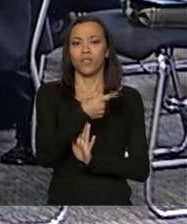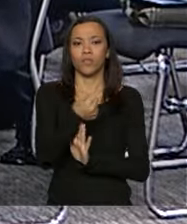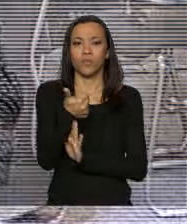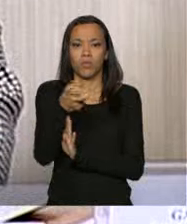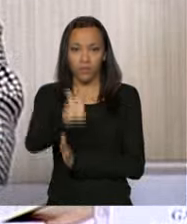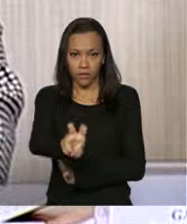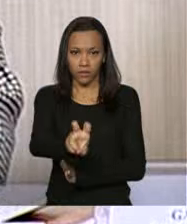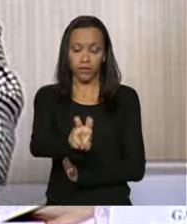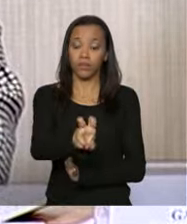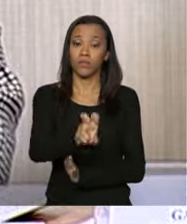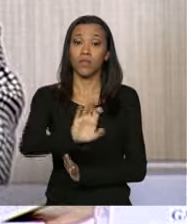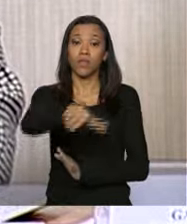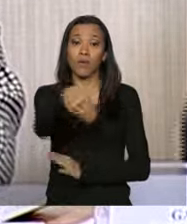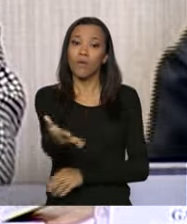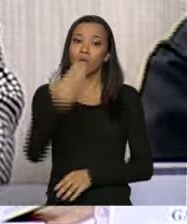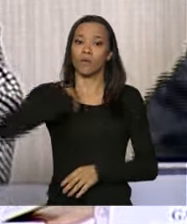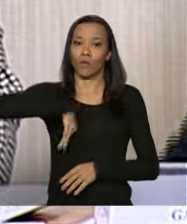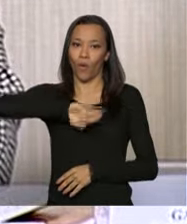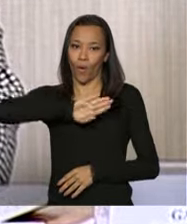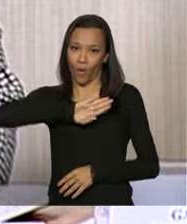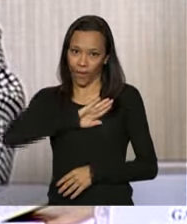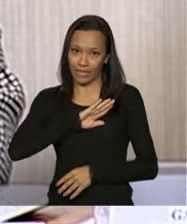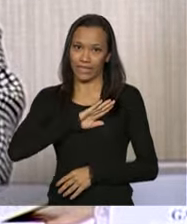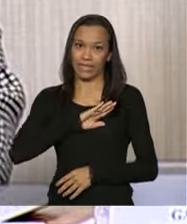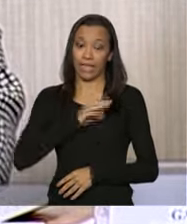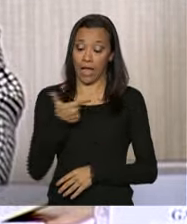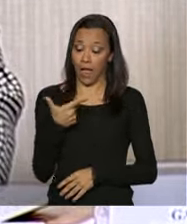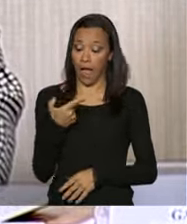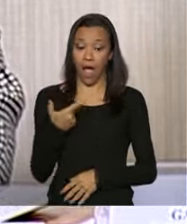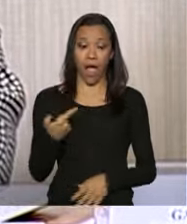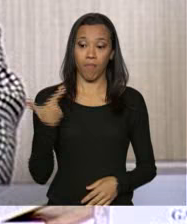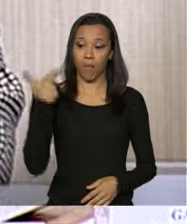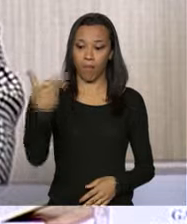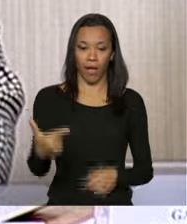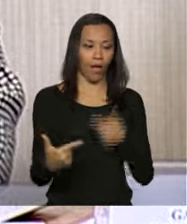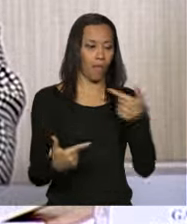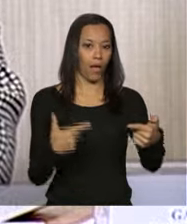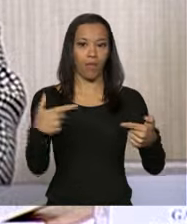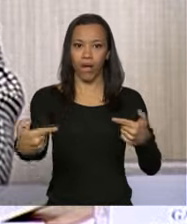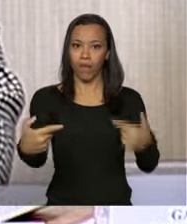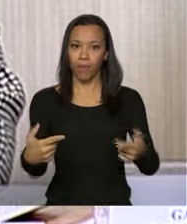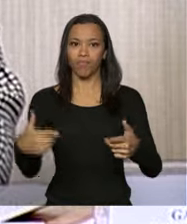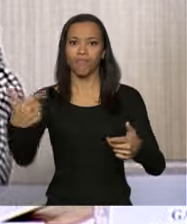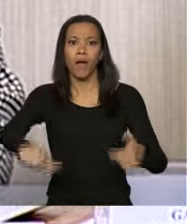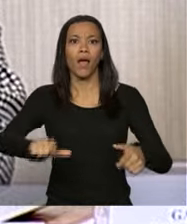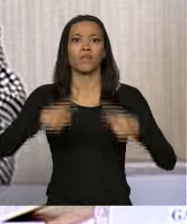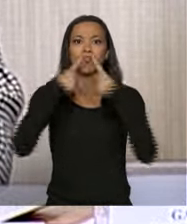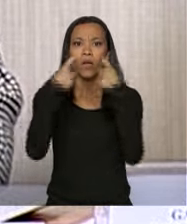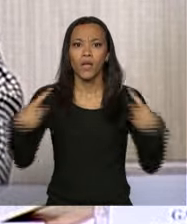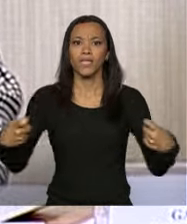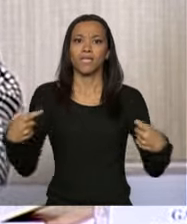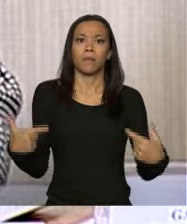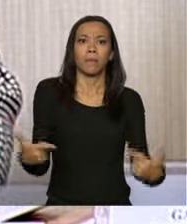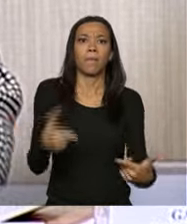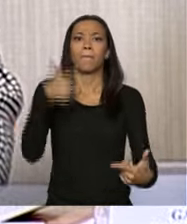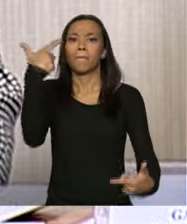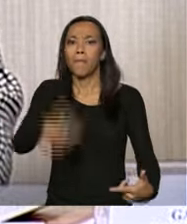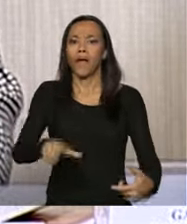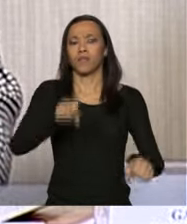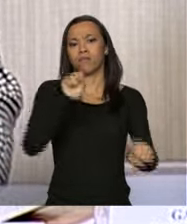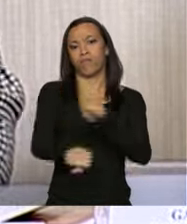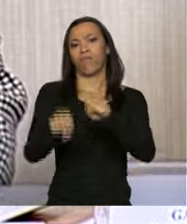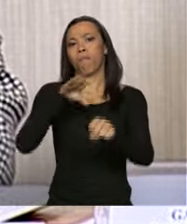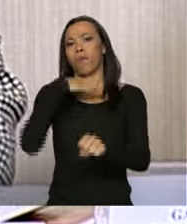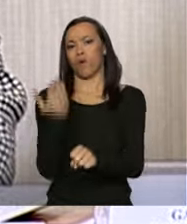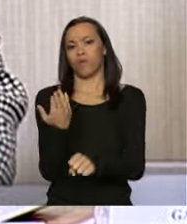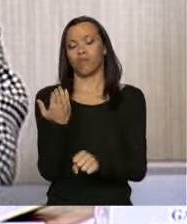2015, que quando nós armamos a sociedade, nós criamos condições para mais violência e mais mortes.